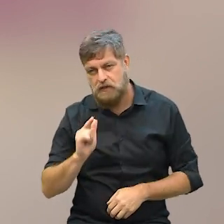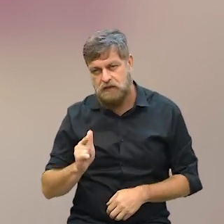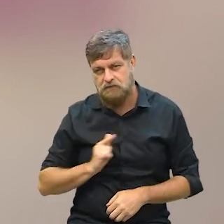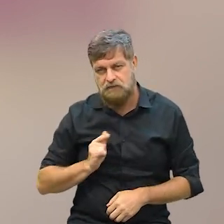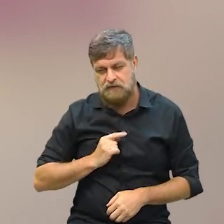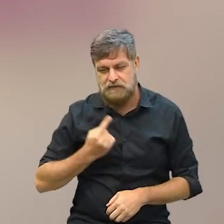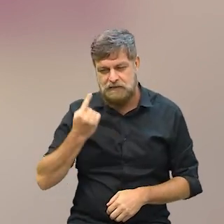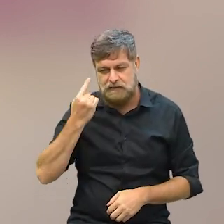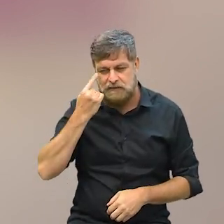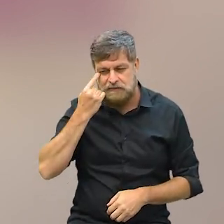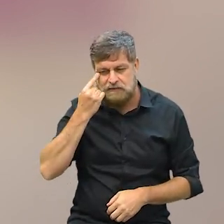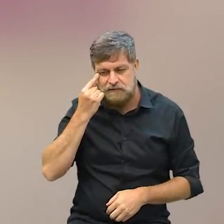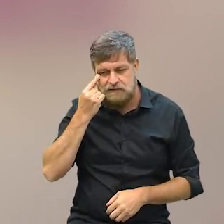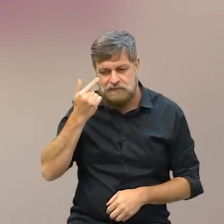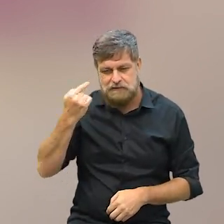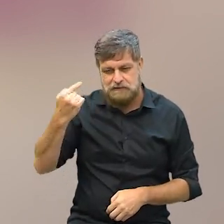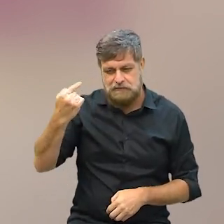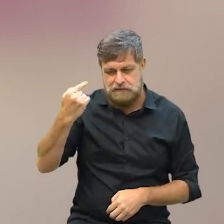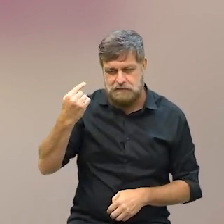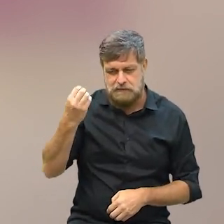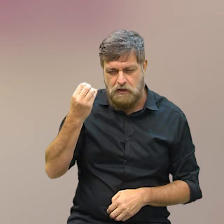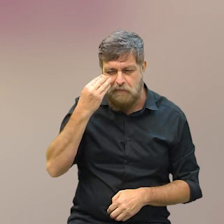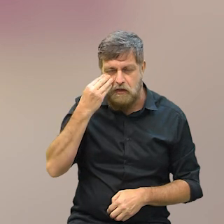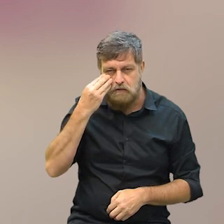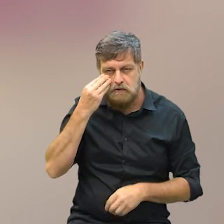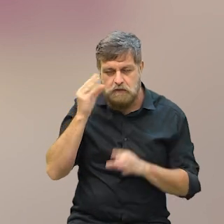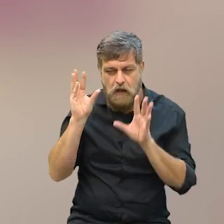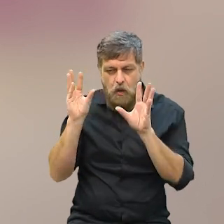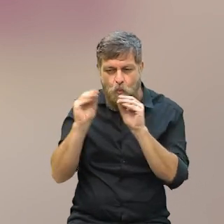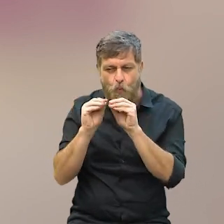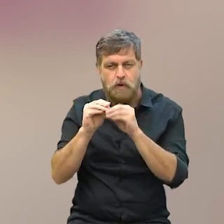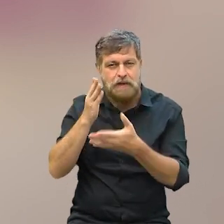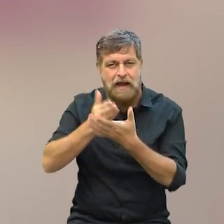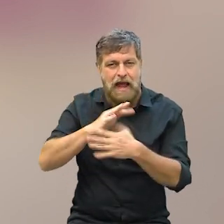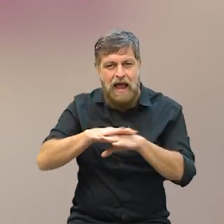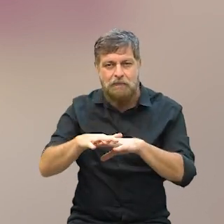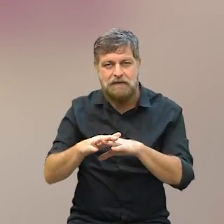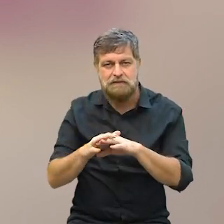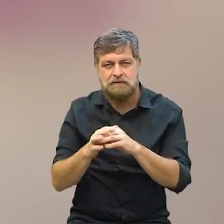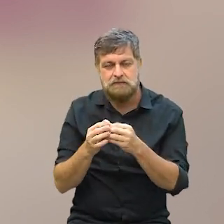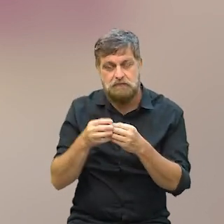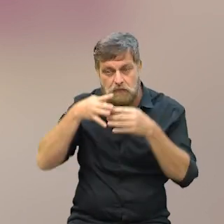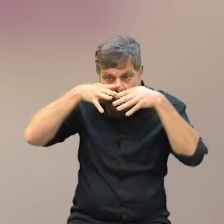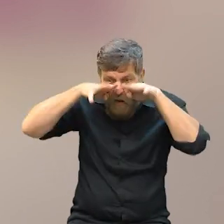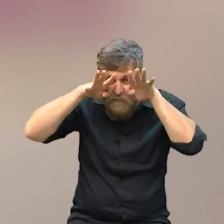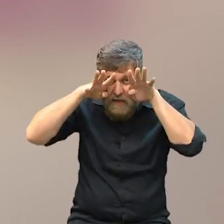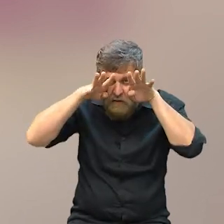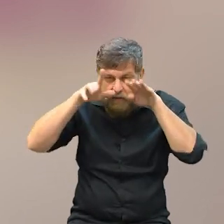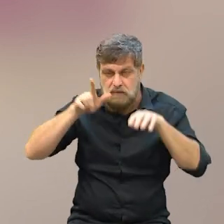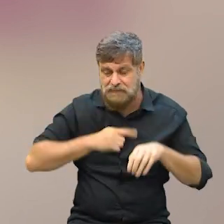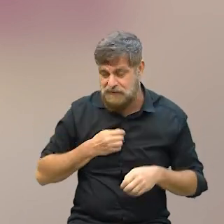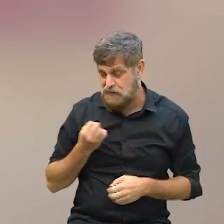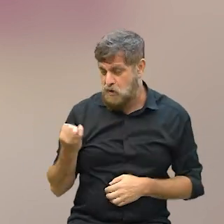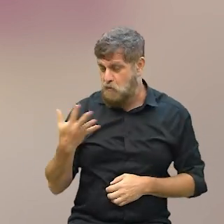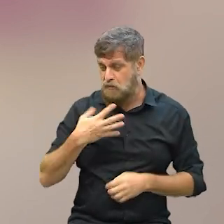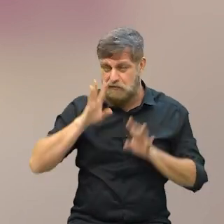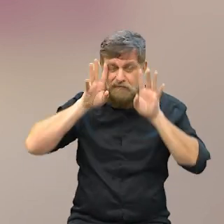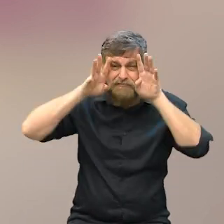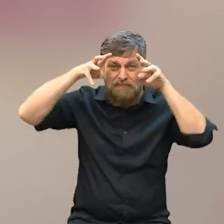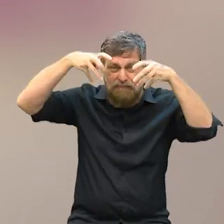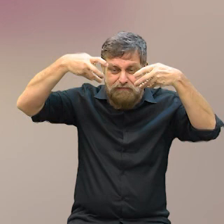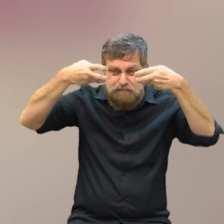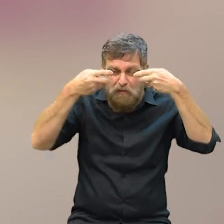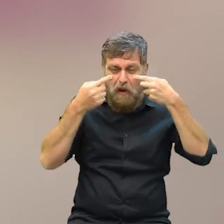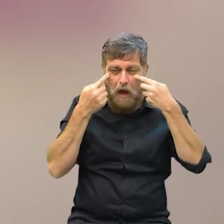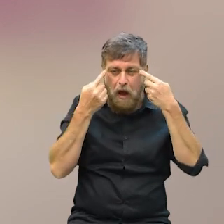uma eletrólise, pode fazer um laser, alguma coisa, e queimar esses pelinhos, são quando forem poucos. Mas se forem maior números, né, ou